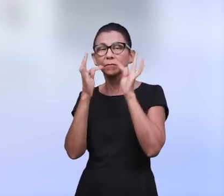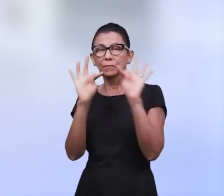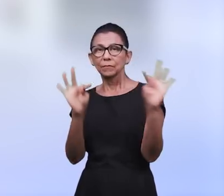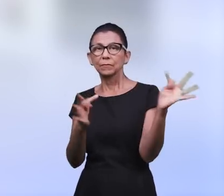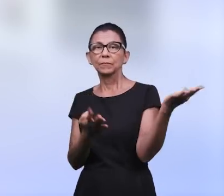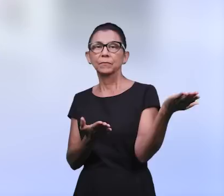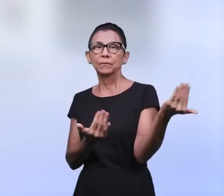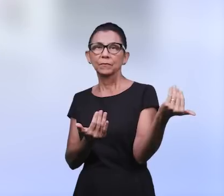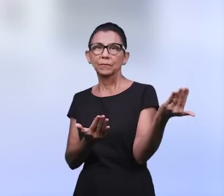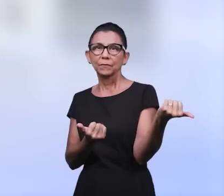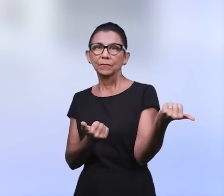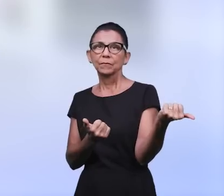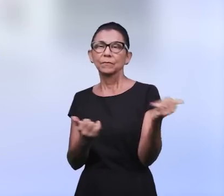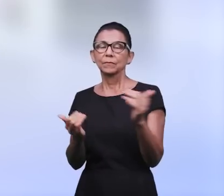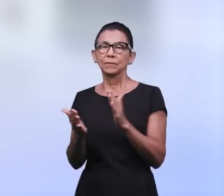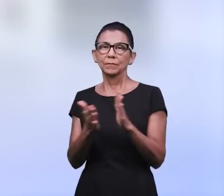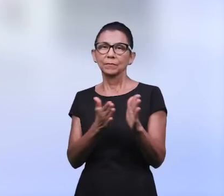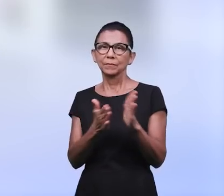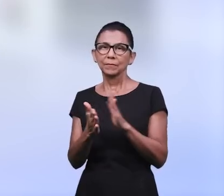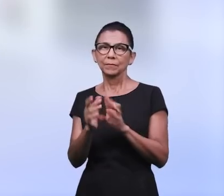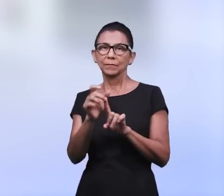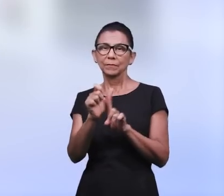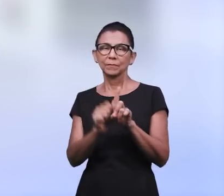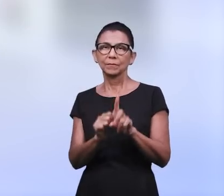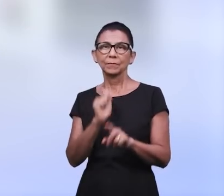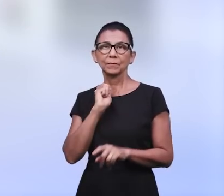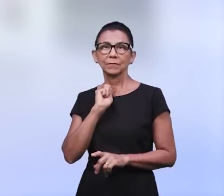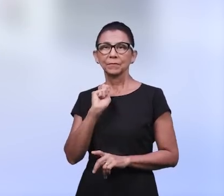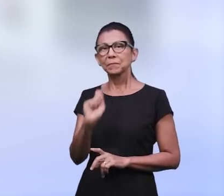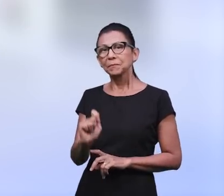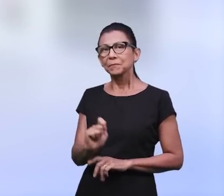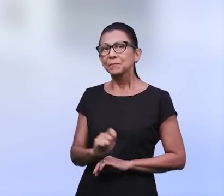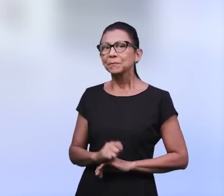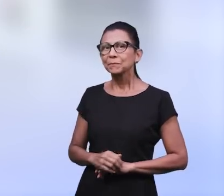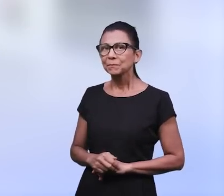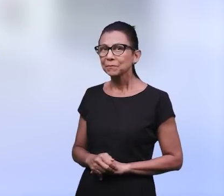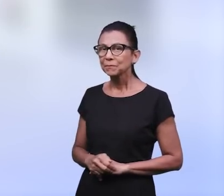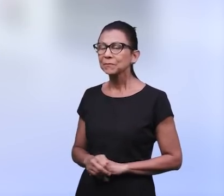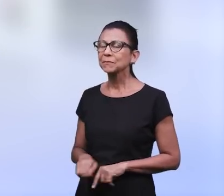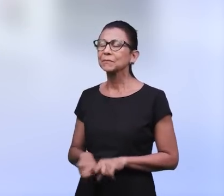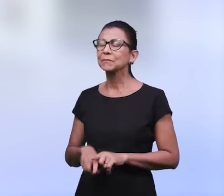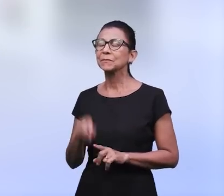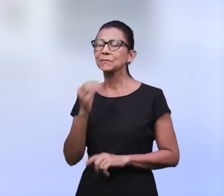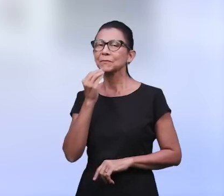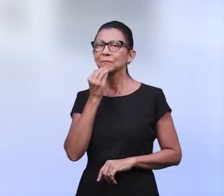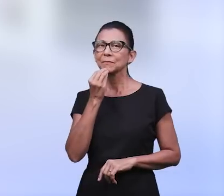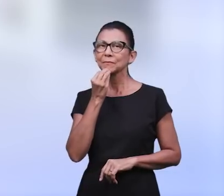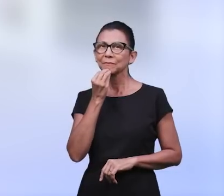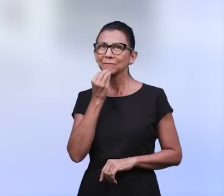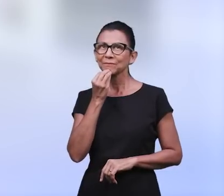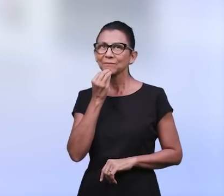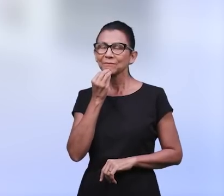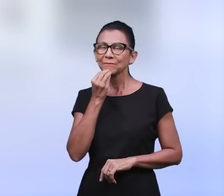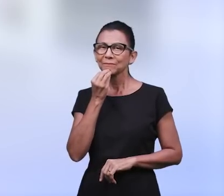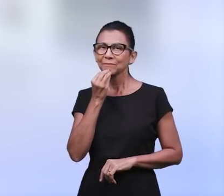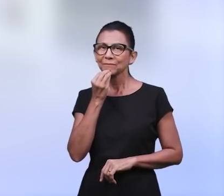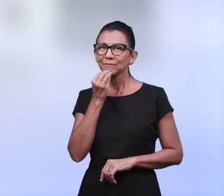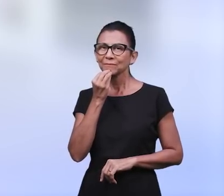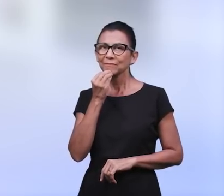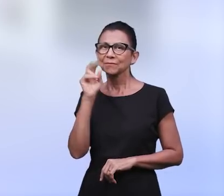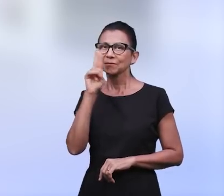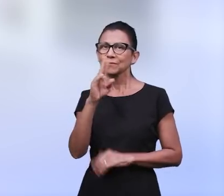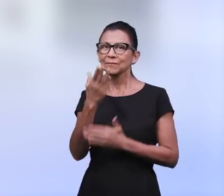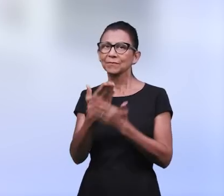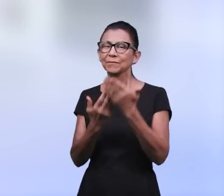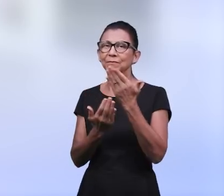que foram vividos durante todo esse mês que se passou. E ali os jovens tiveram a oportunidade de sentar à mesa com o Senhor,